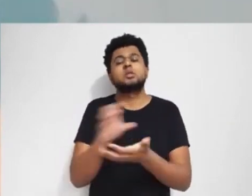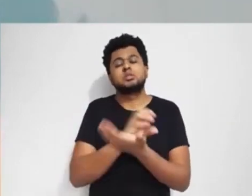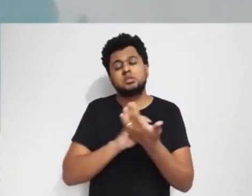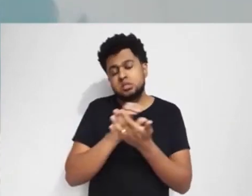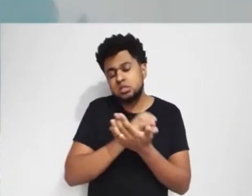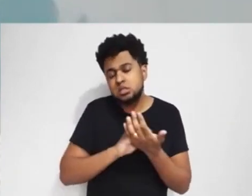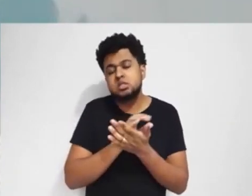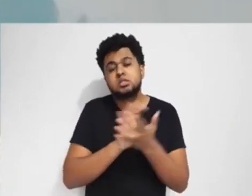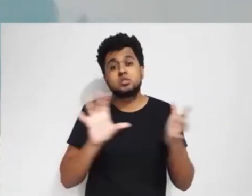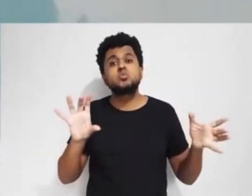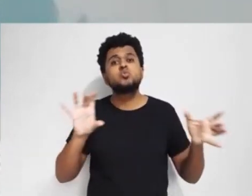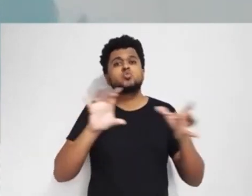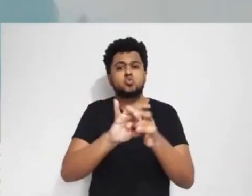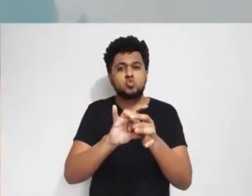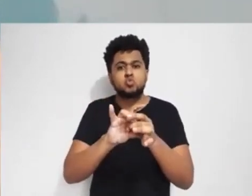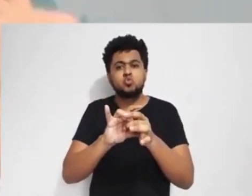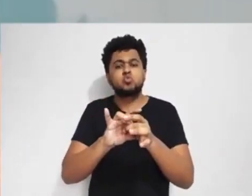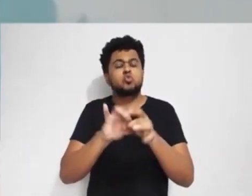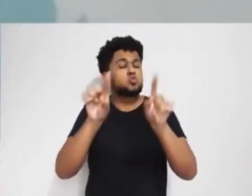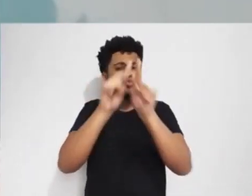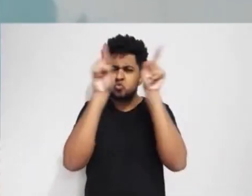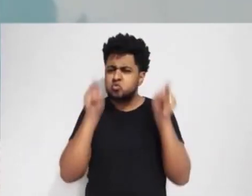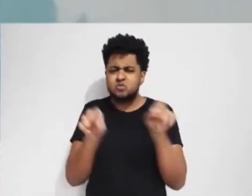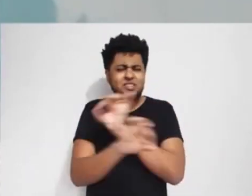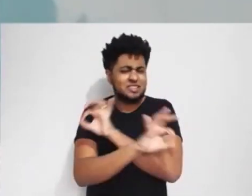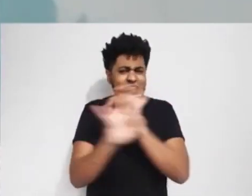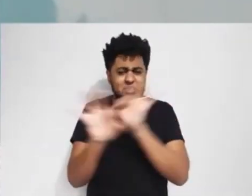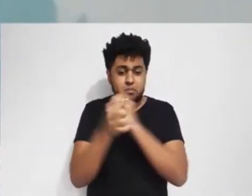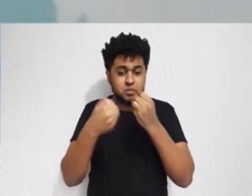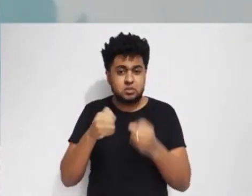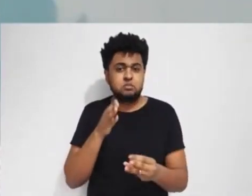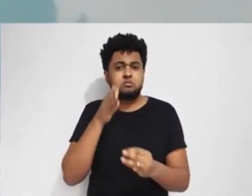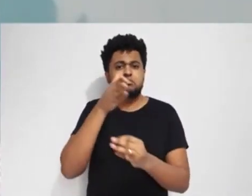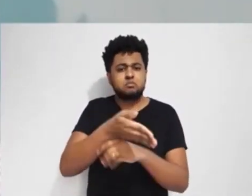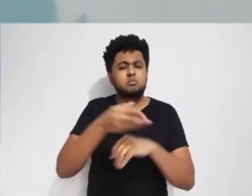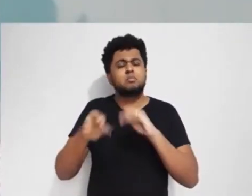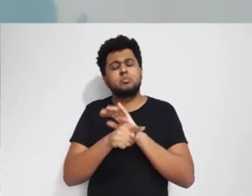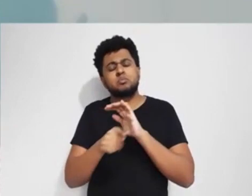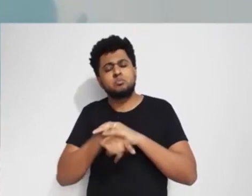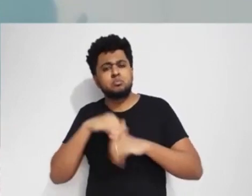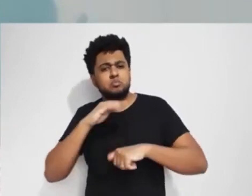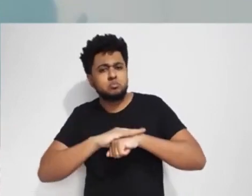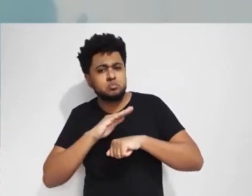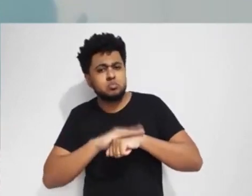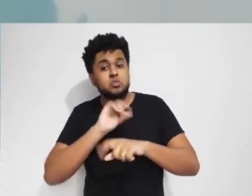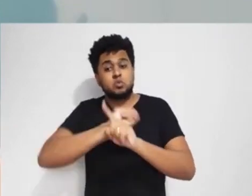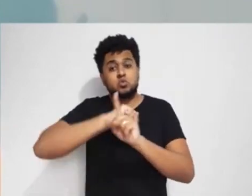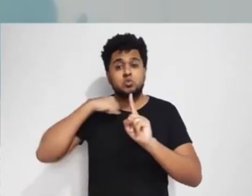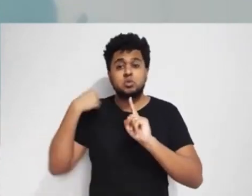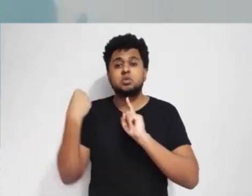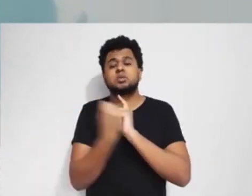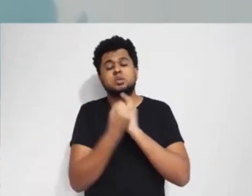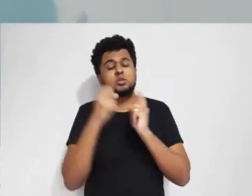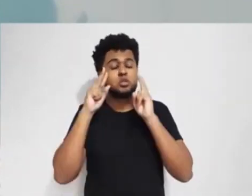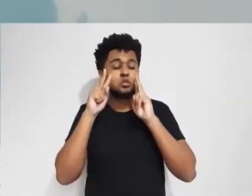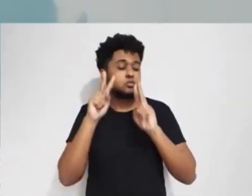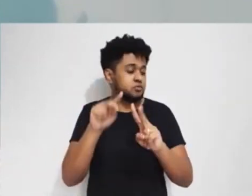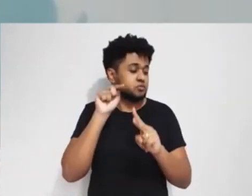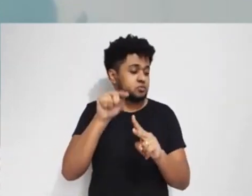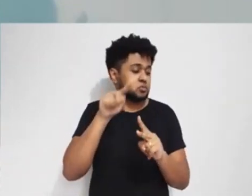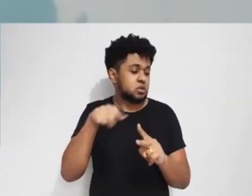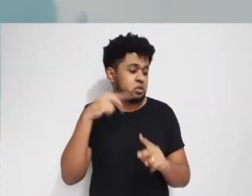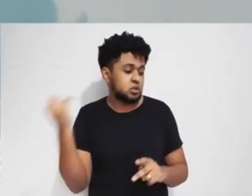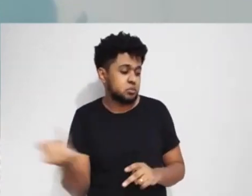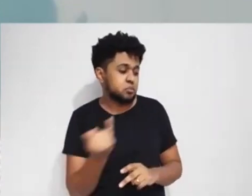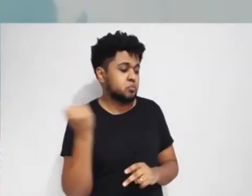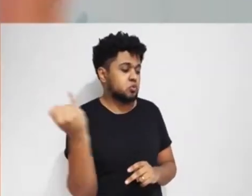dúvida, precisa entrar nesse patamar, e a sociedade está vendo isso como uma importância de uma